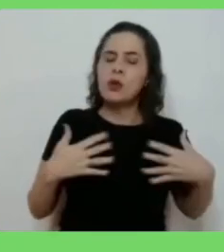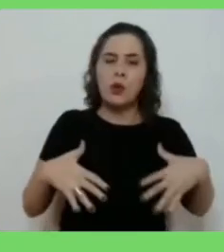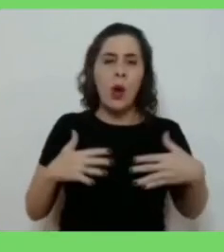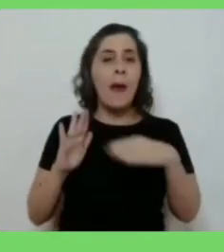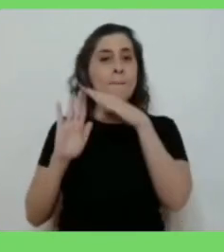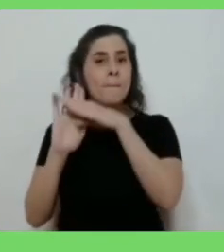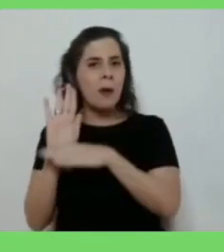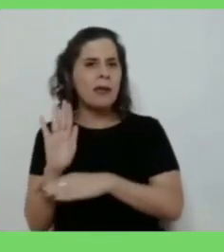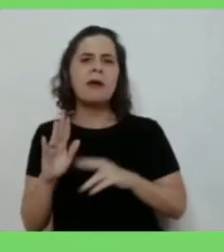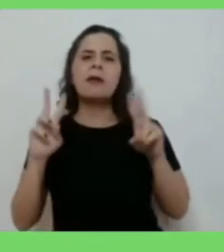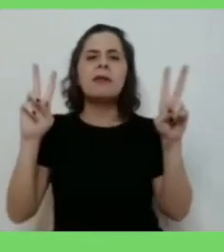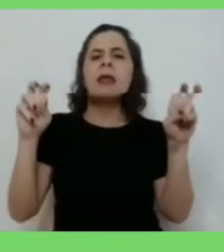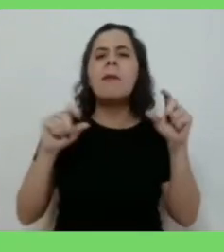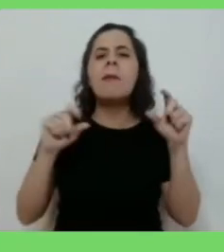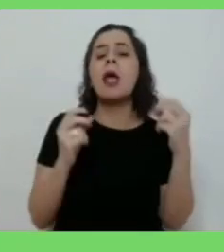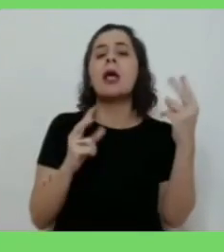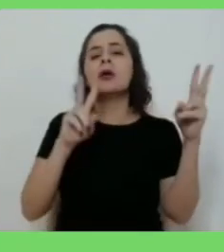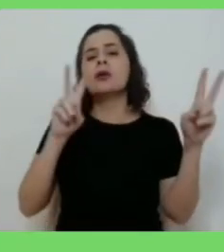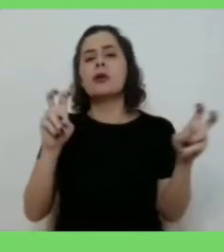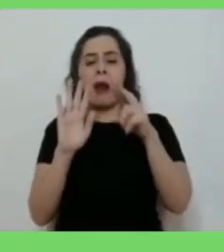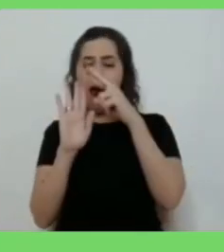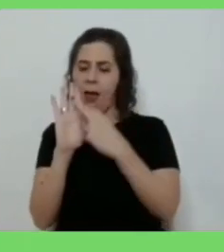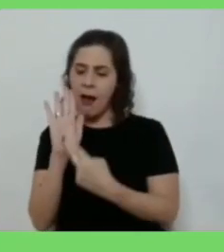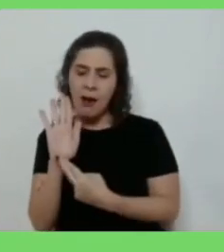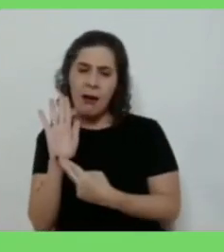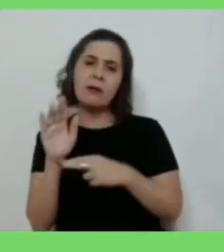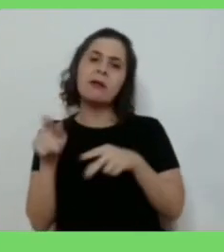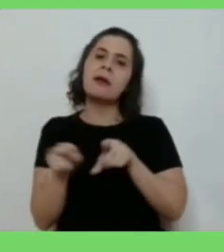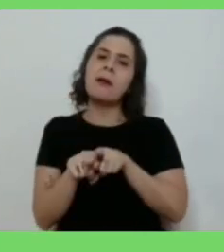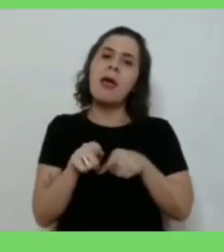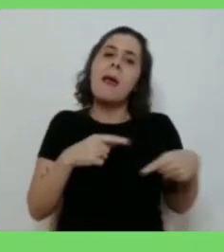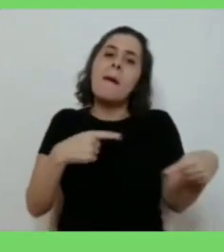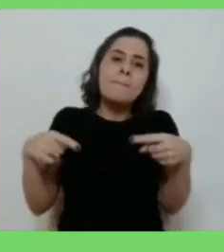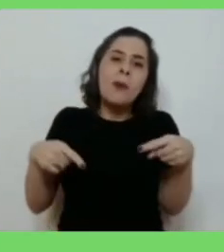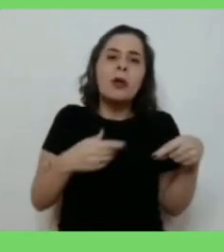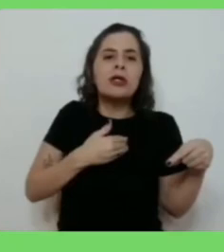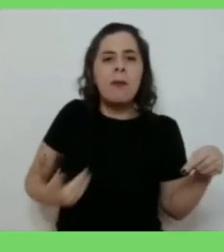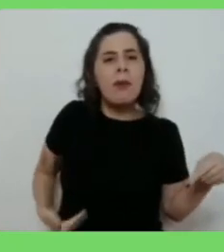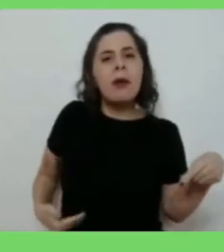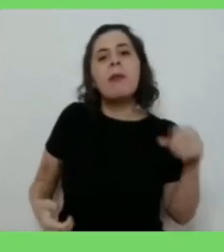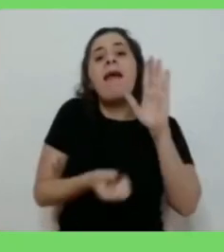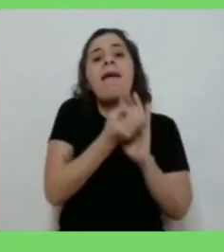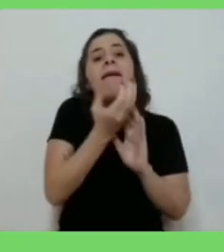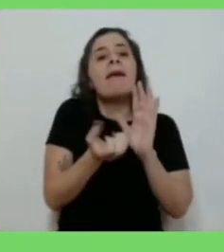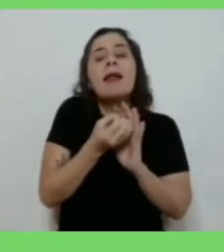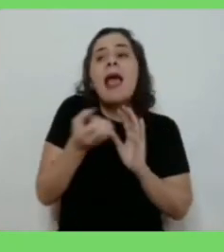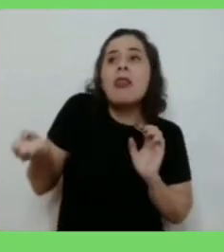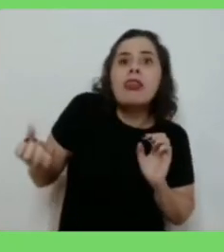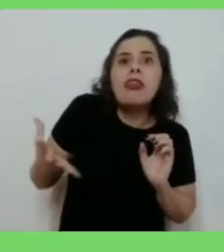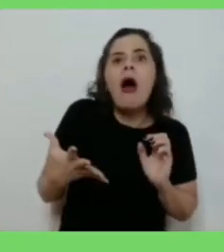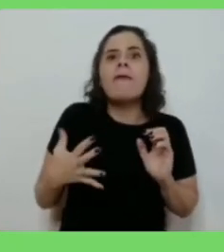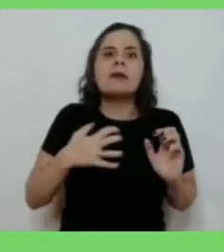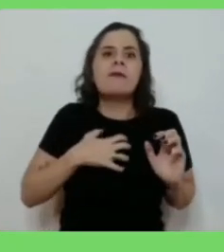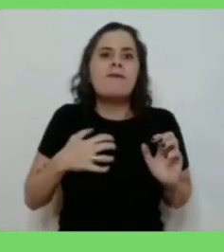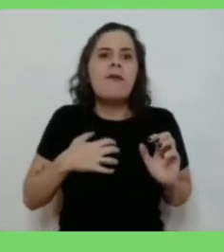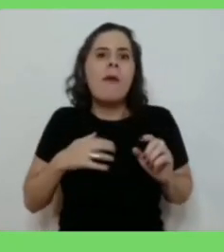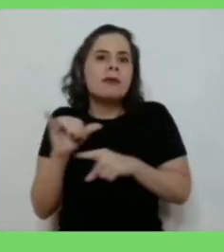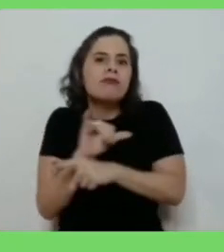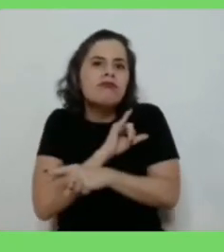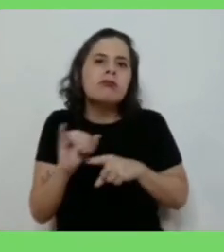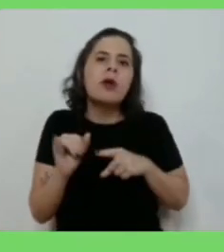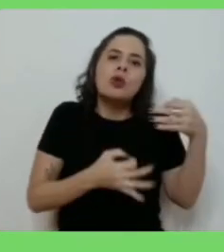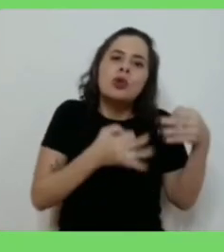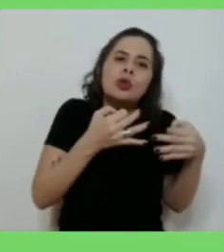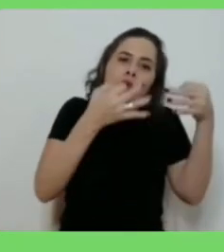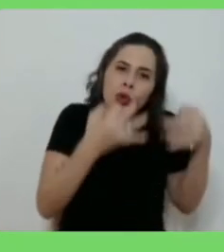questões relacionadas à regulamentação políticas públicas e criação de alternativas justas e sustentáveis além de aspectos